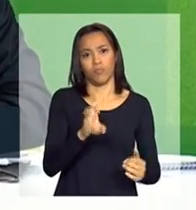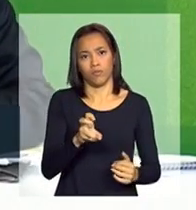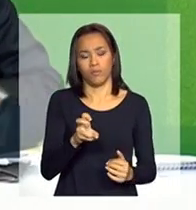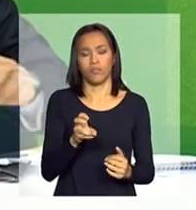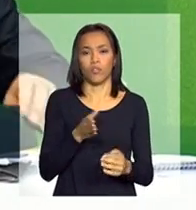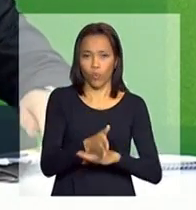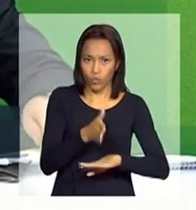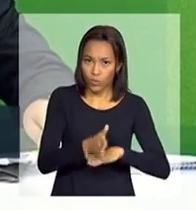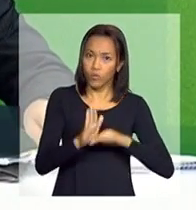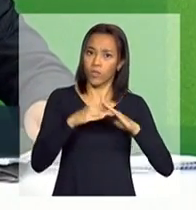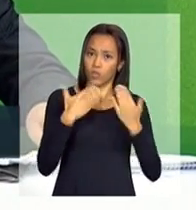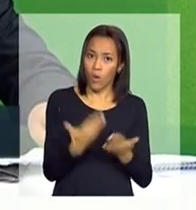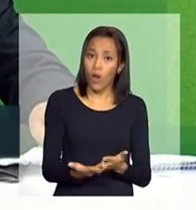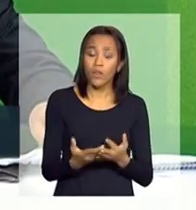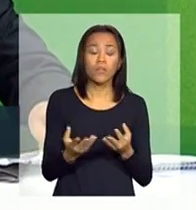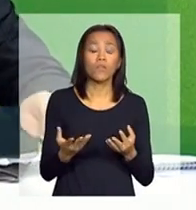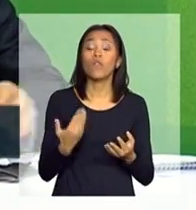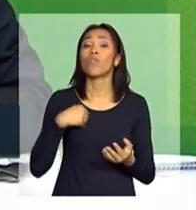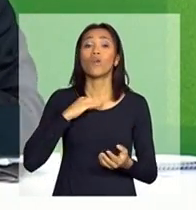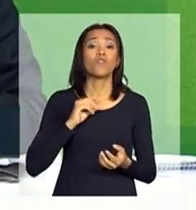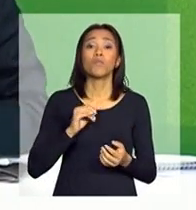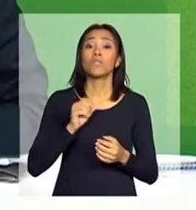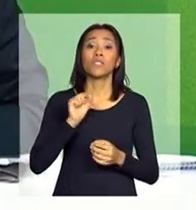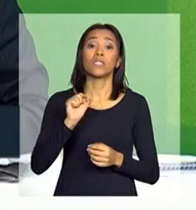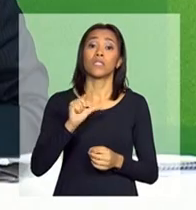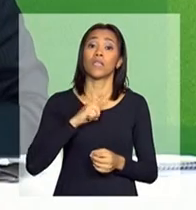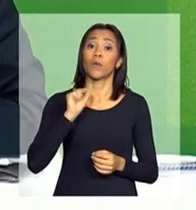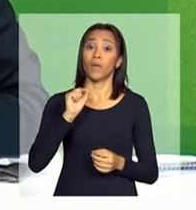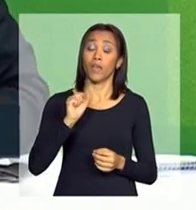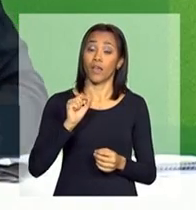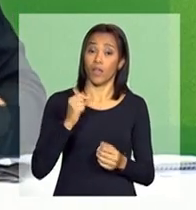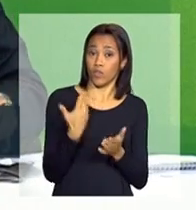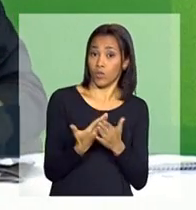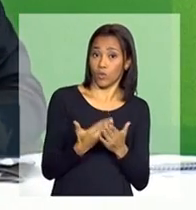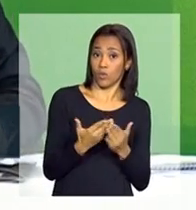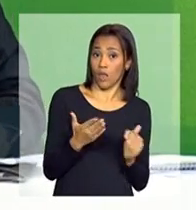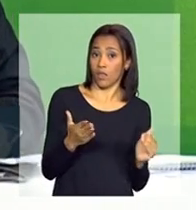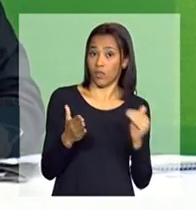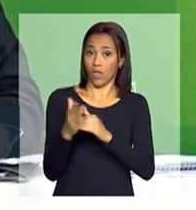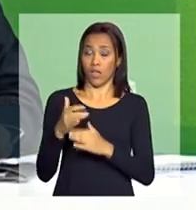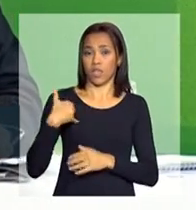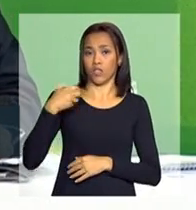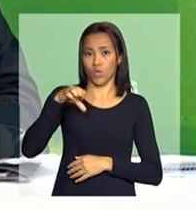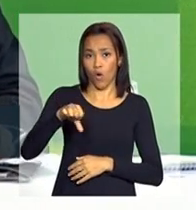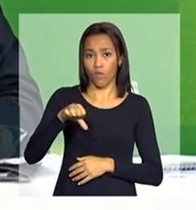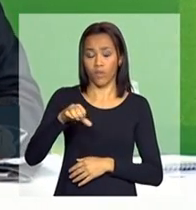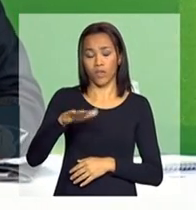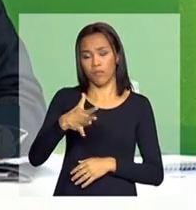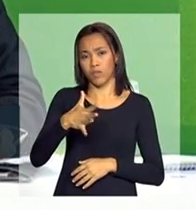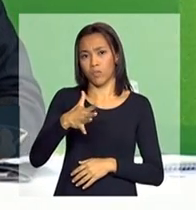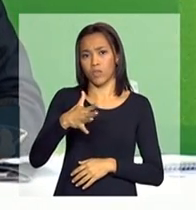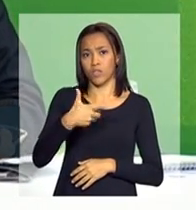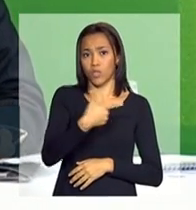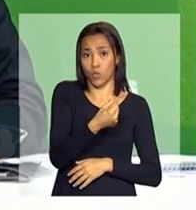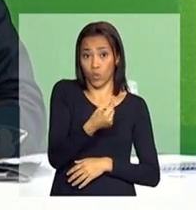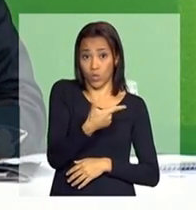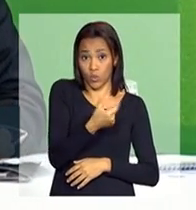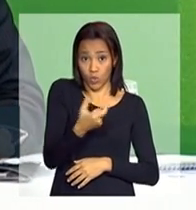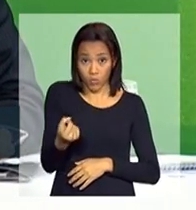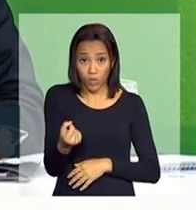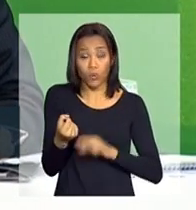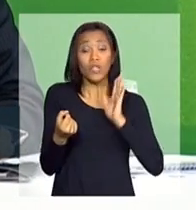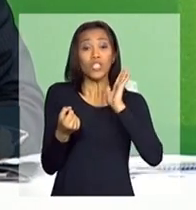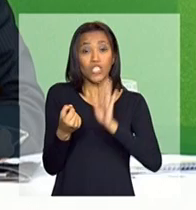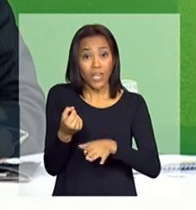eh O que é que nós vamos ter é a jornada de 9 anos nós vamos ter o seguinte que em 2000 já tinha que ser